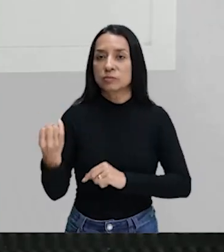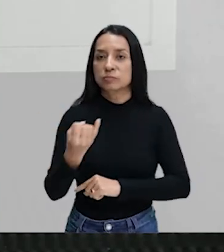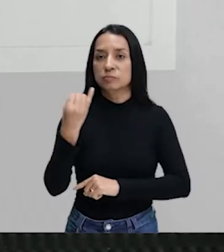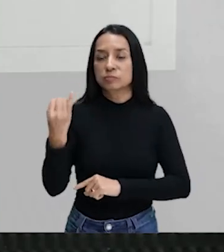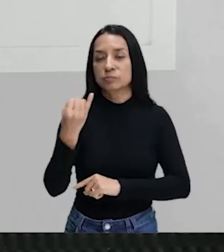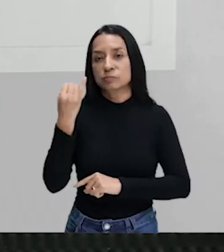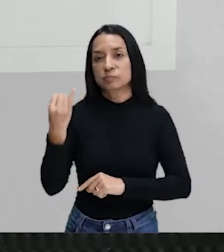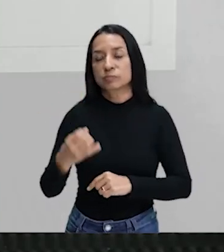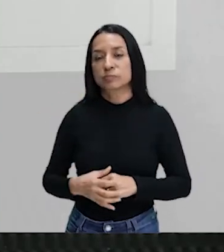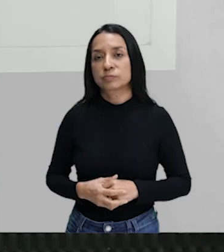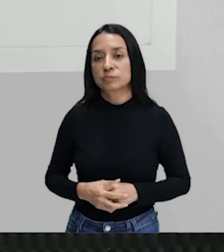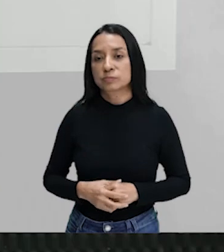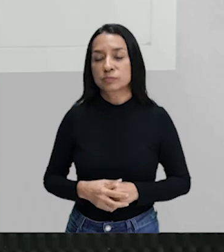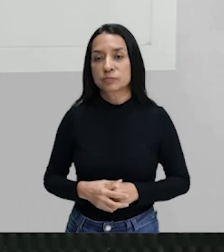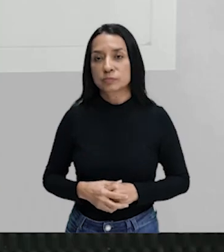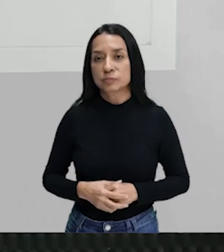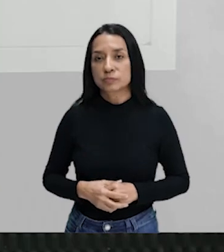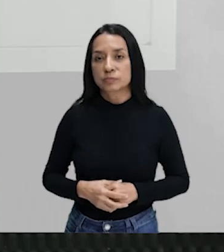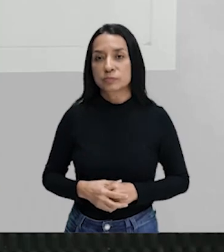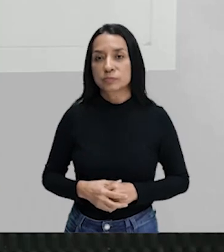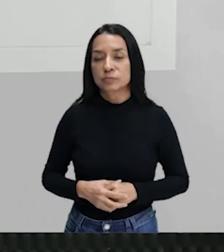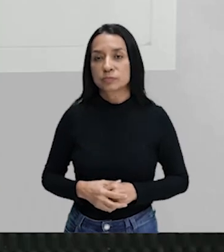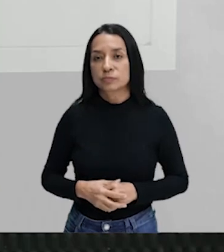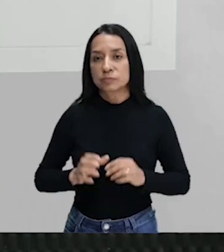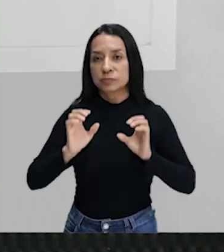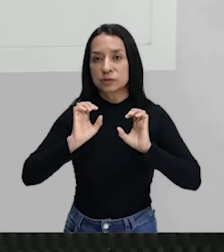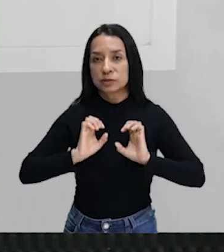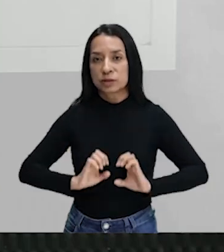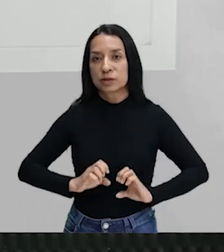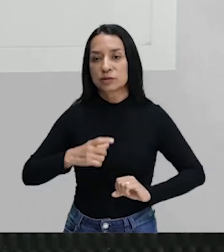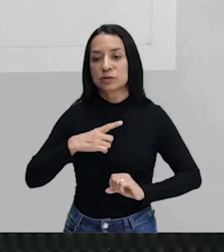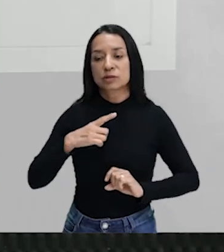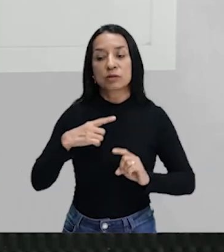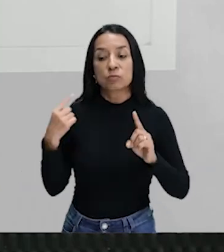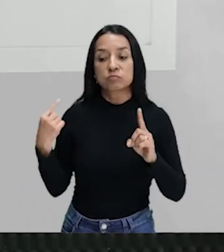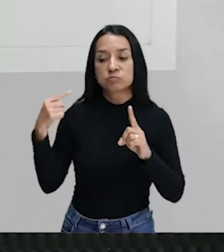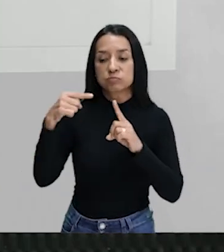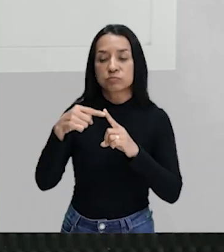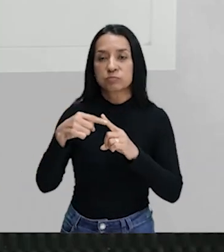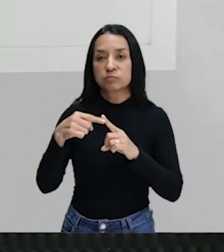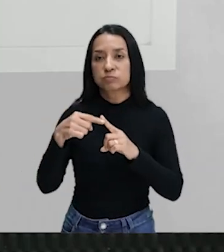fundamental. Esta ética, ela possui uma finalidade.